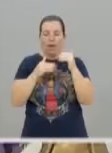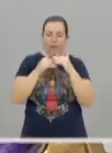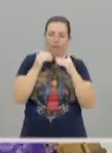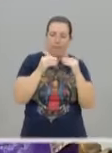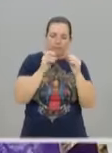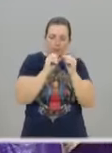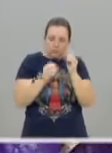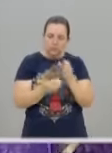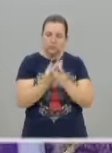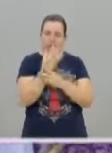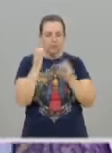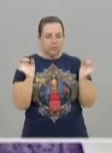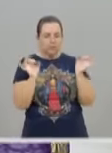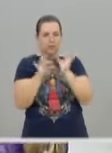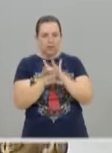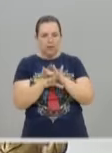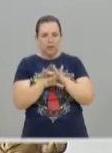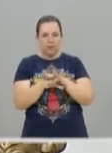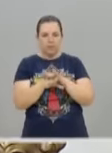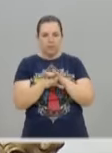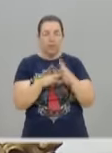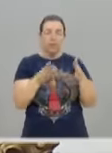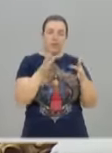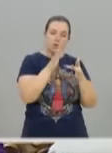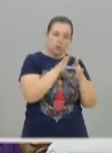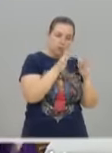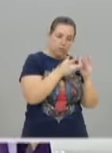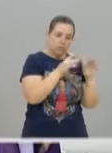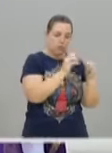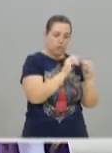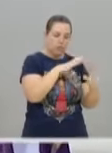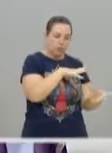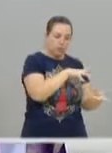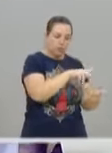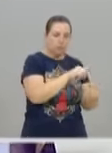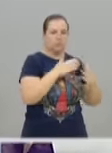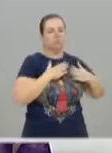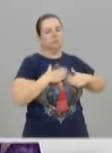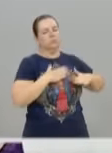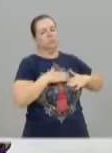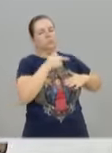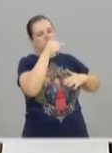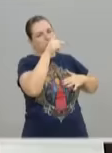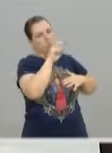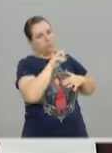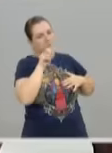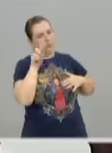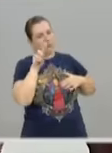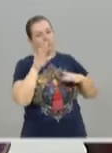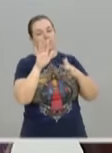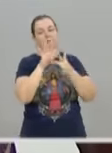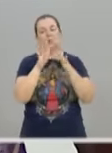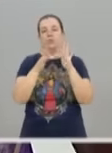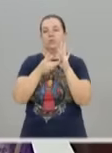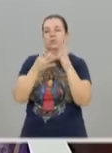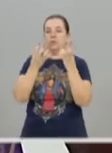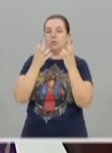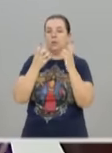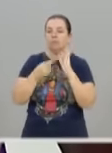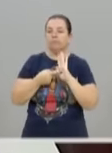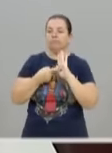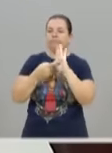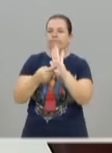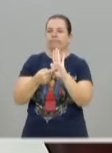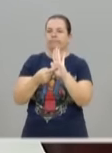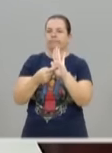enquanto Jesus fez o mundo no séo dia Jesus quer dar a ideia